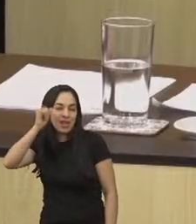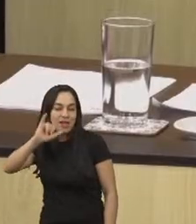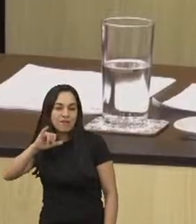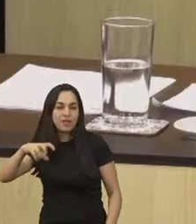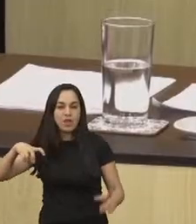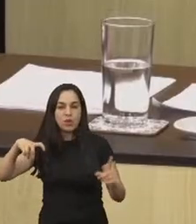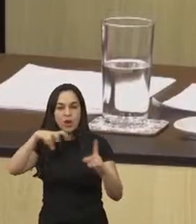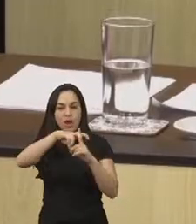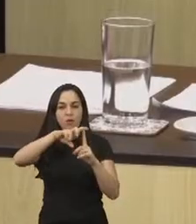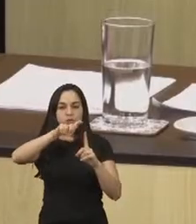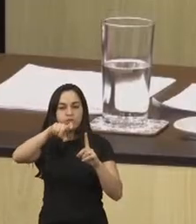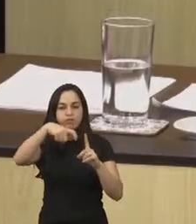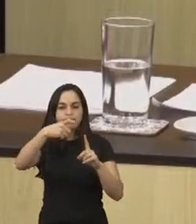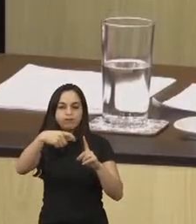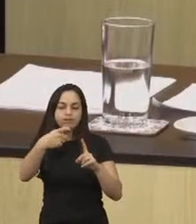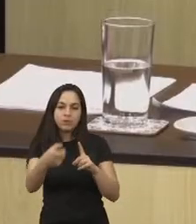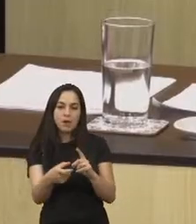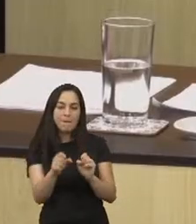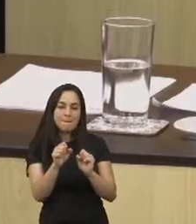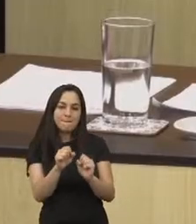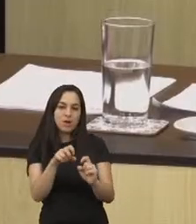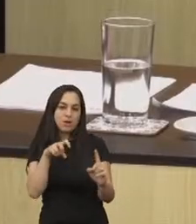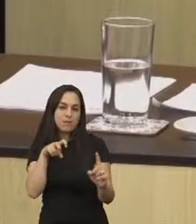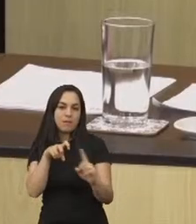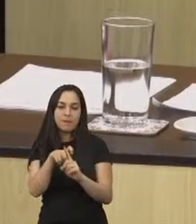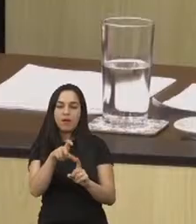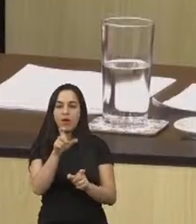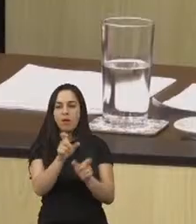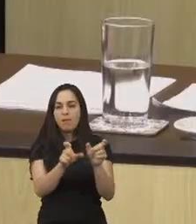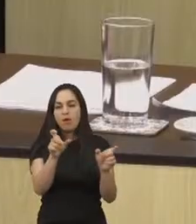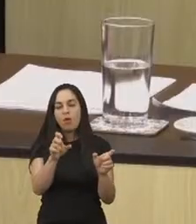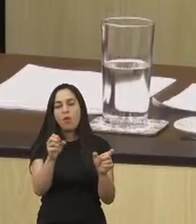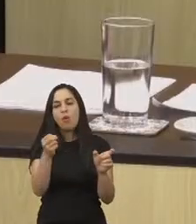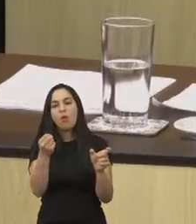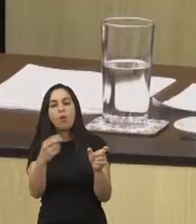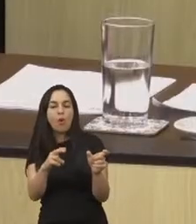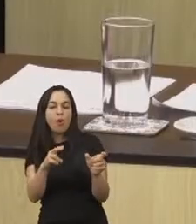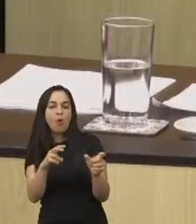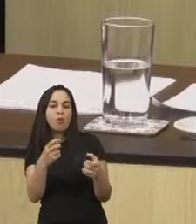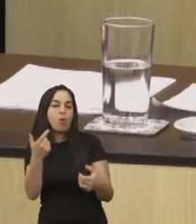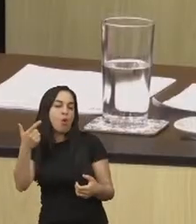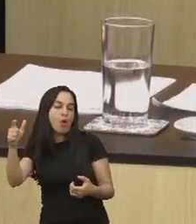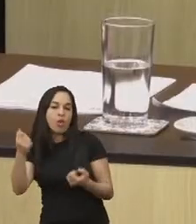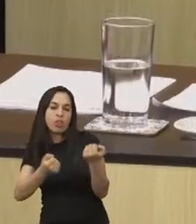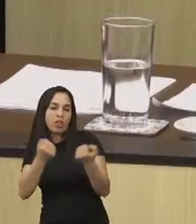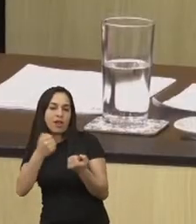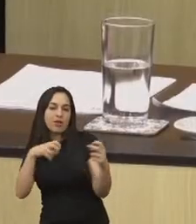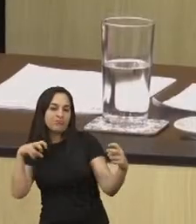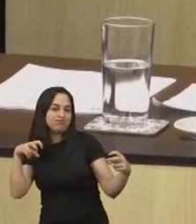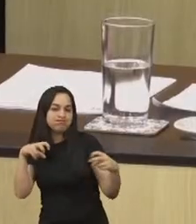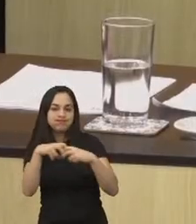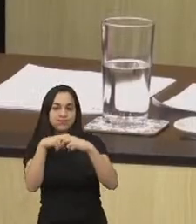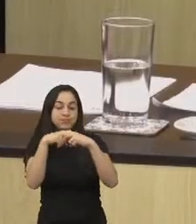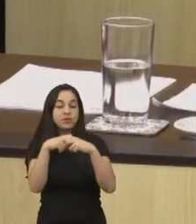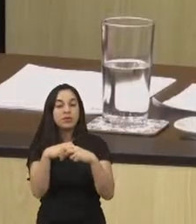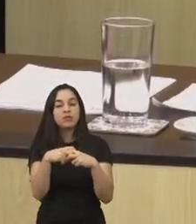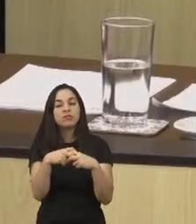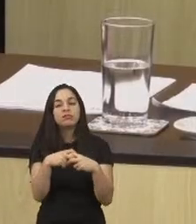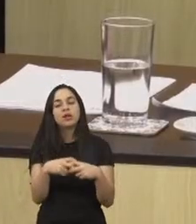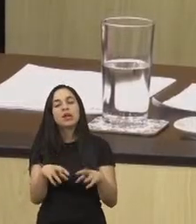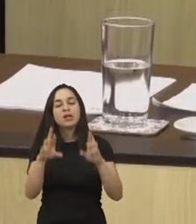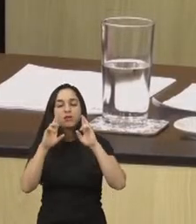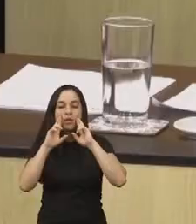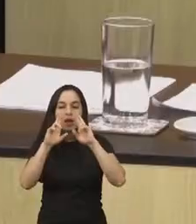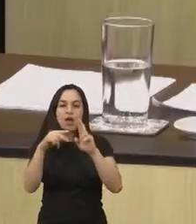passagens inferiores, onde podem atingir outros veículos ou até mesmo pedestres. Assim sendo, muito